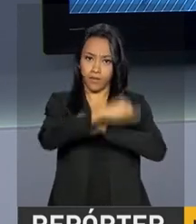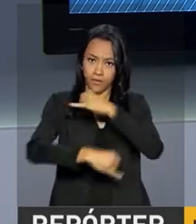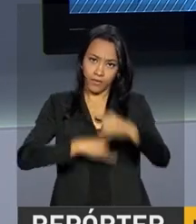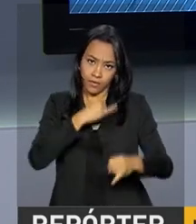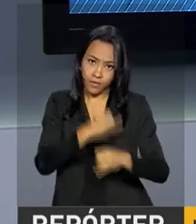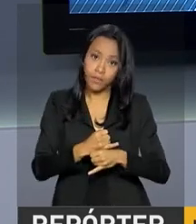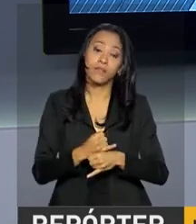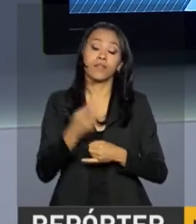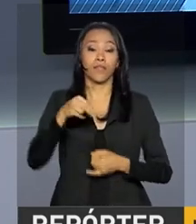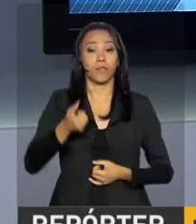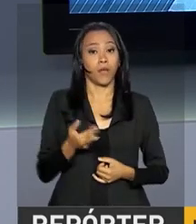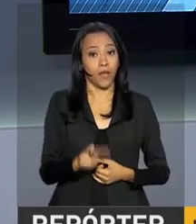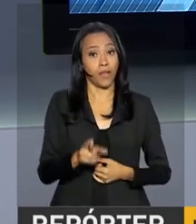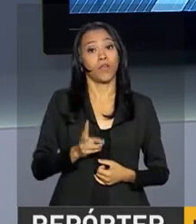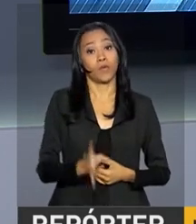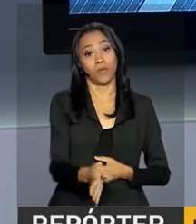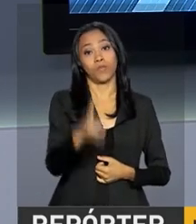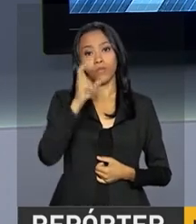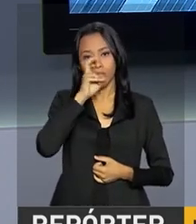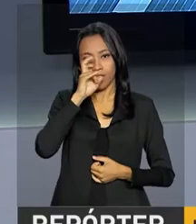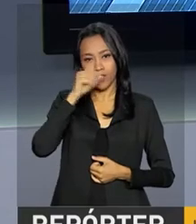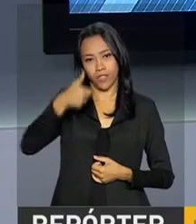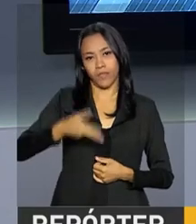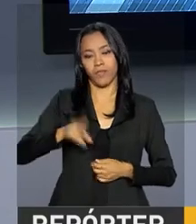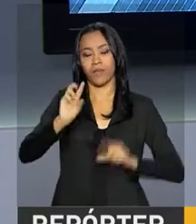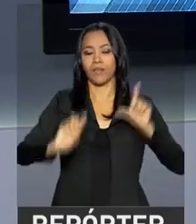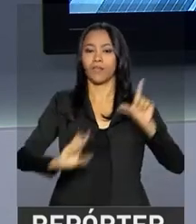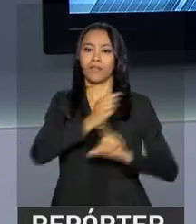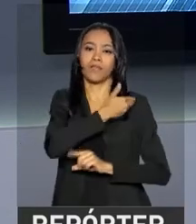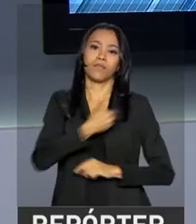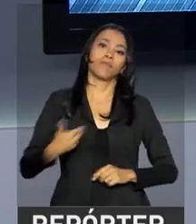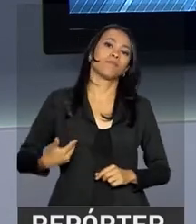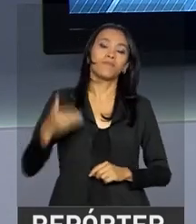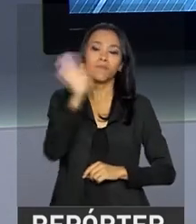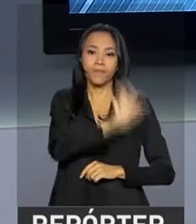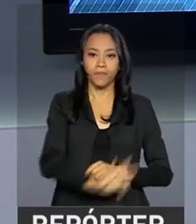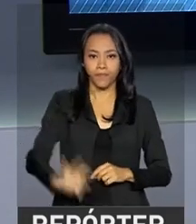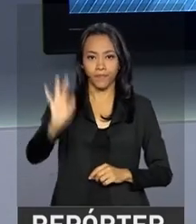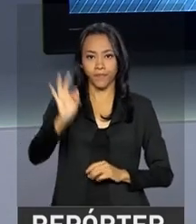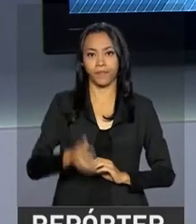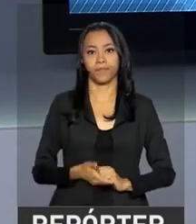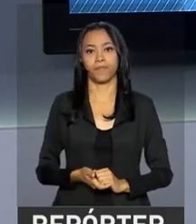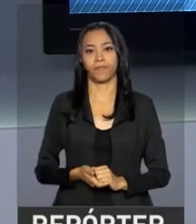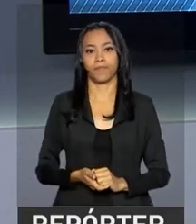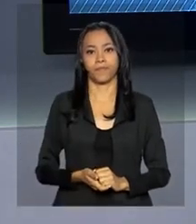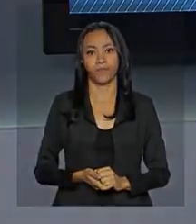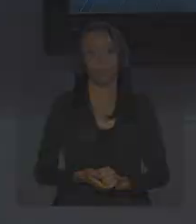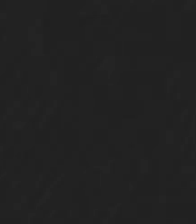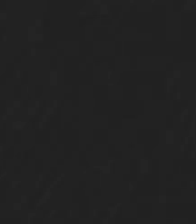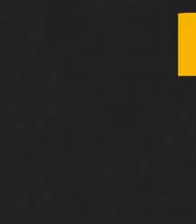página da nbr na internet continue com a gente na nbr a tv do governo federal